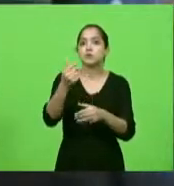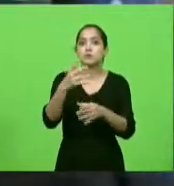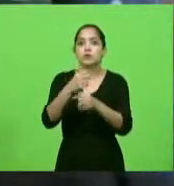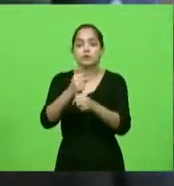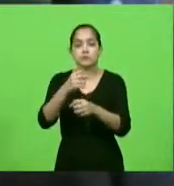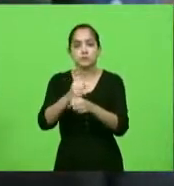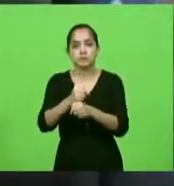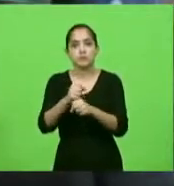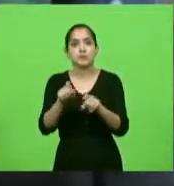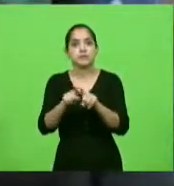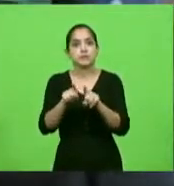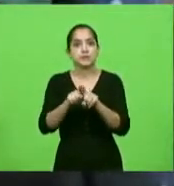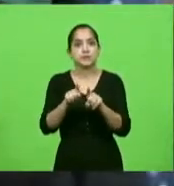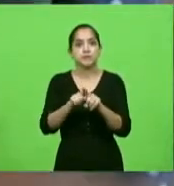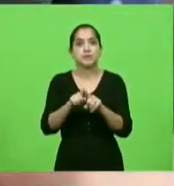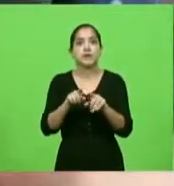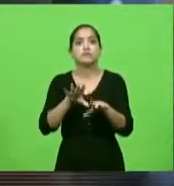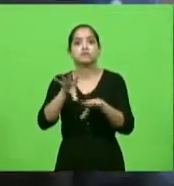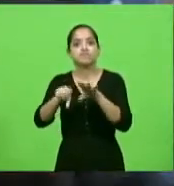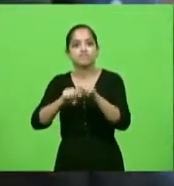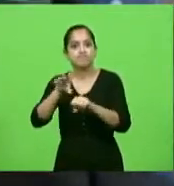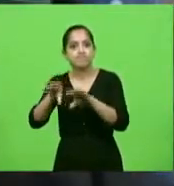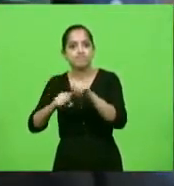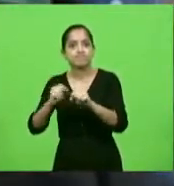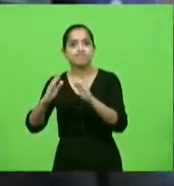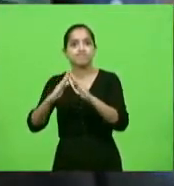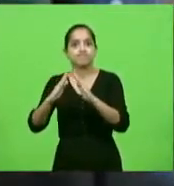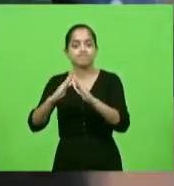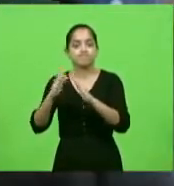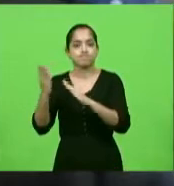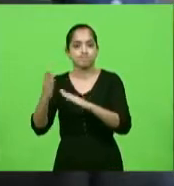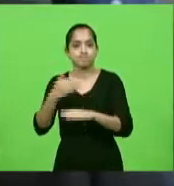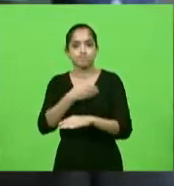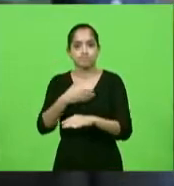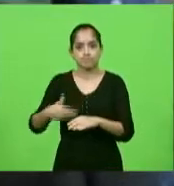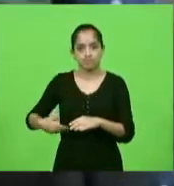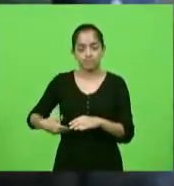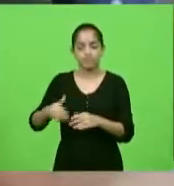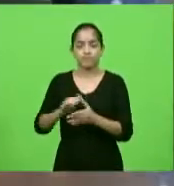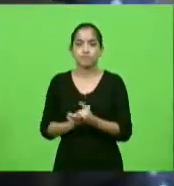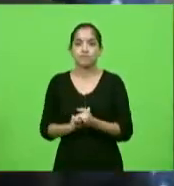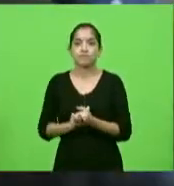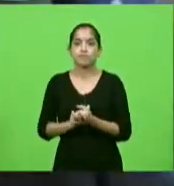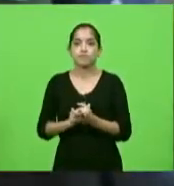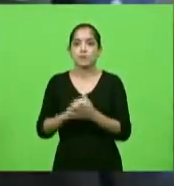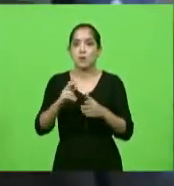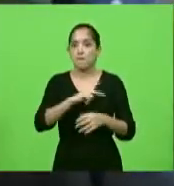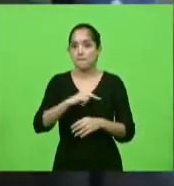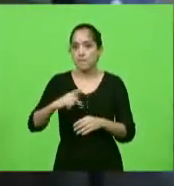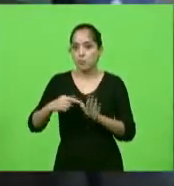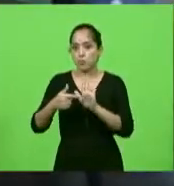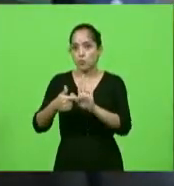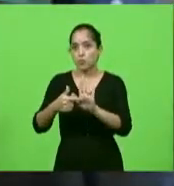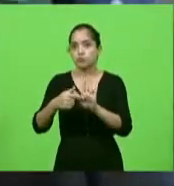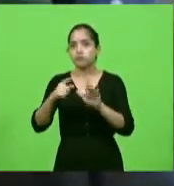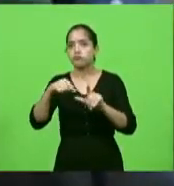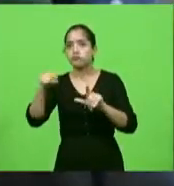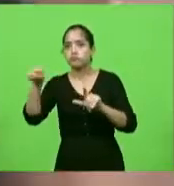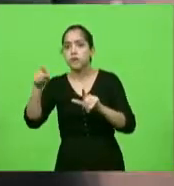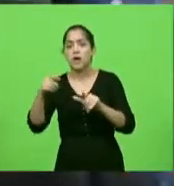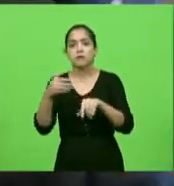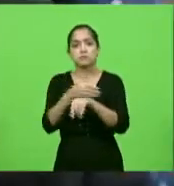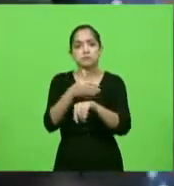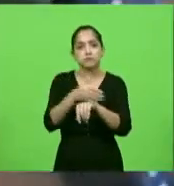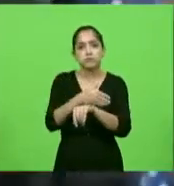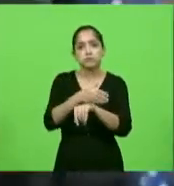resultado advindo da busca e apreensão efetuada na Casa da Agronômica, isto último, público e notório, e que não trouxe nenhum dado indicativo da